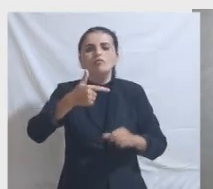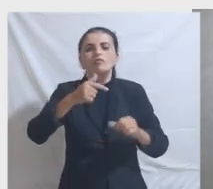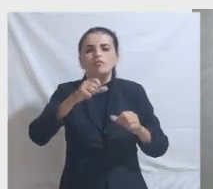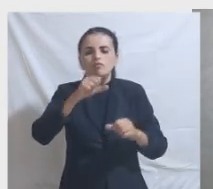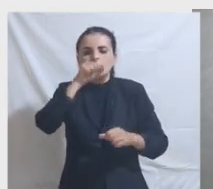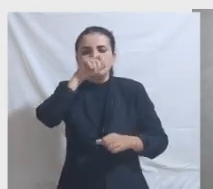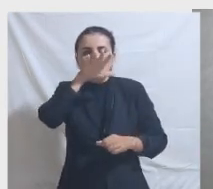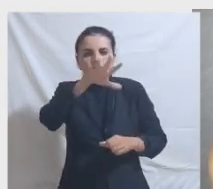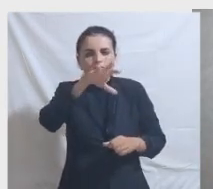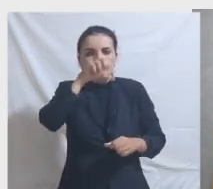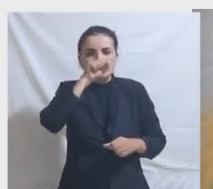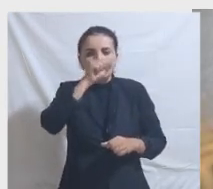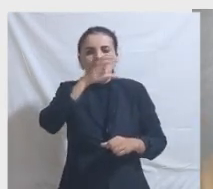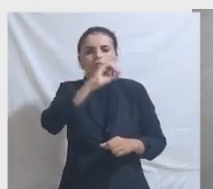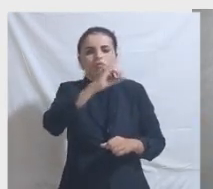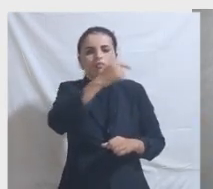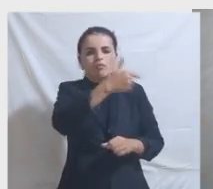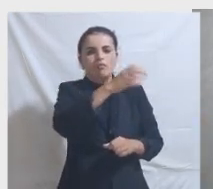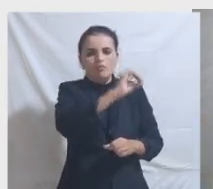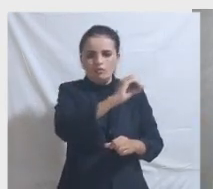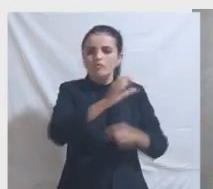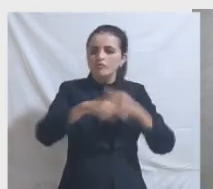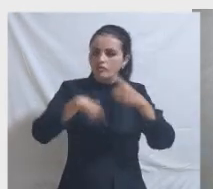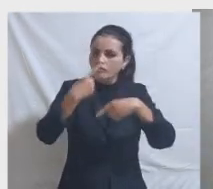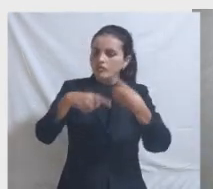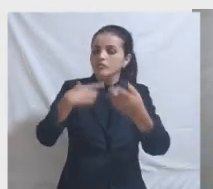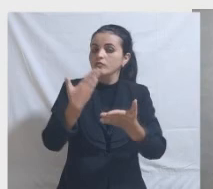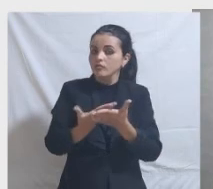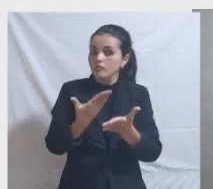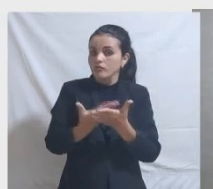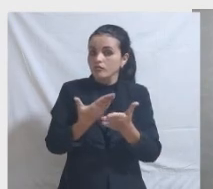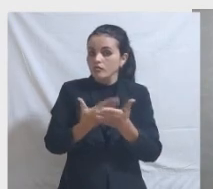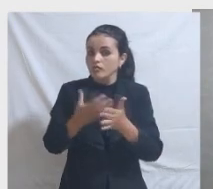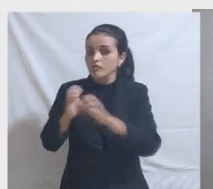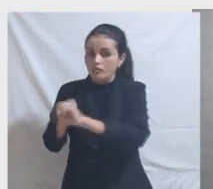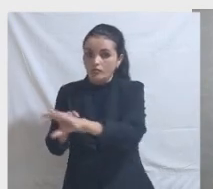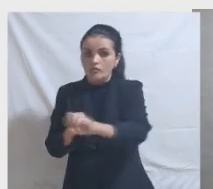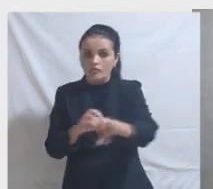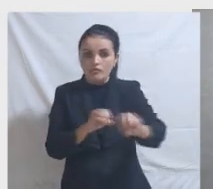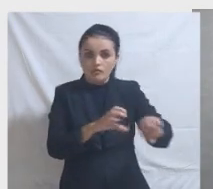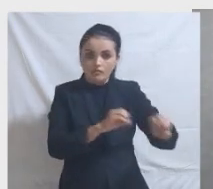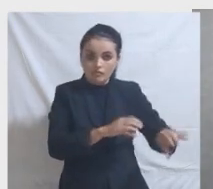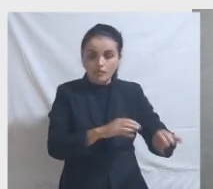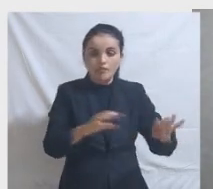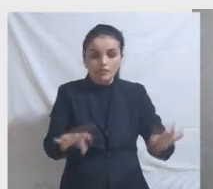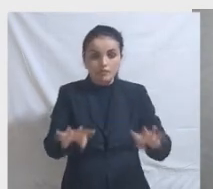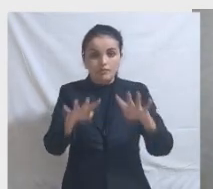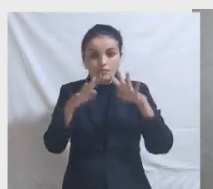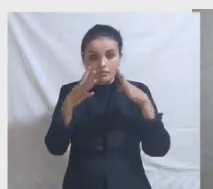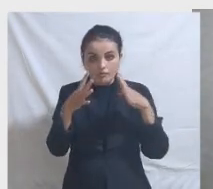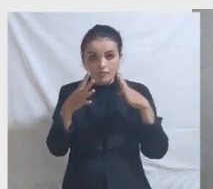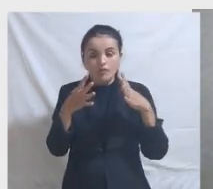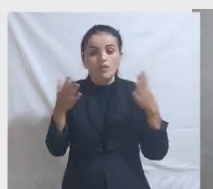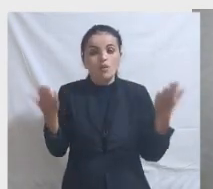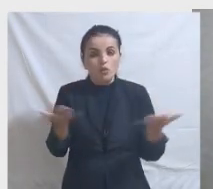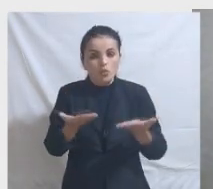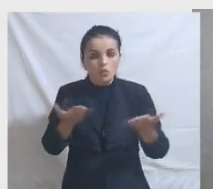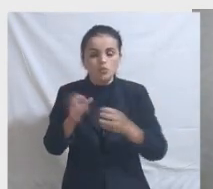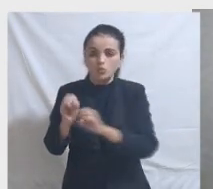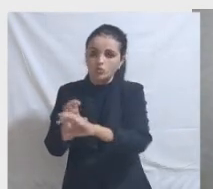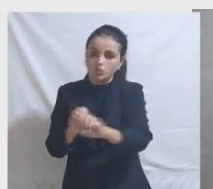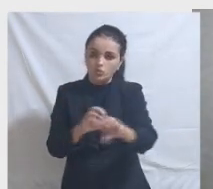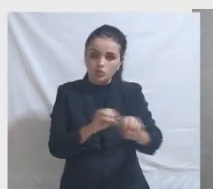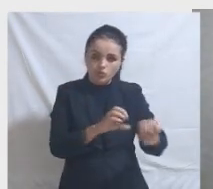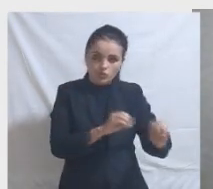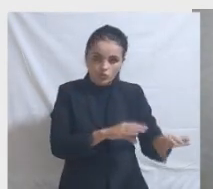a pouco não, na próxima aula nós vamos ver como é que funciona esse processo. Então, gente, a aula de hoje foi só isso. Então,